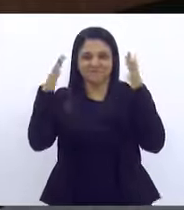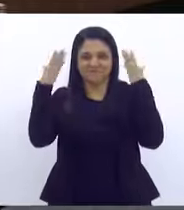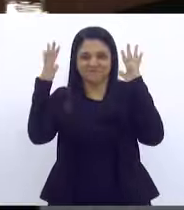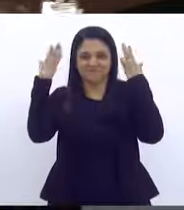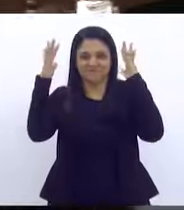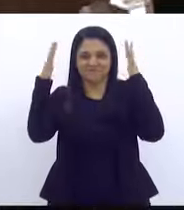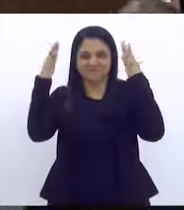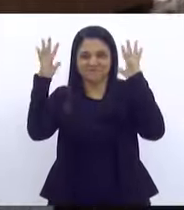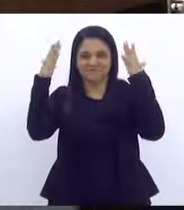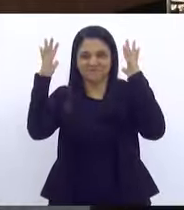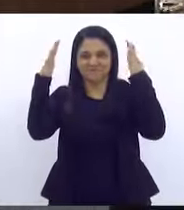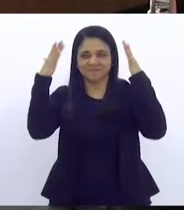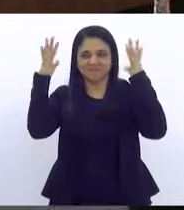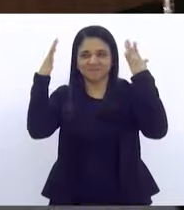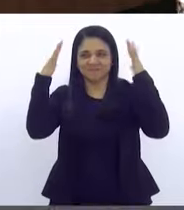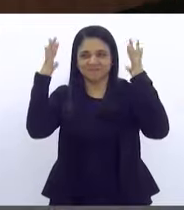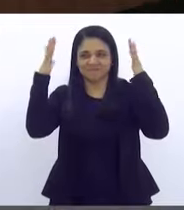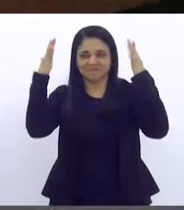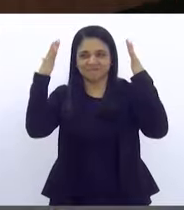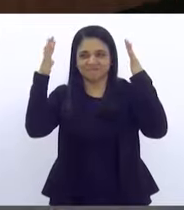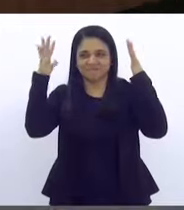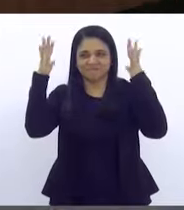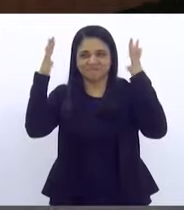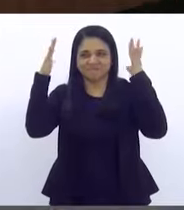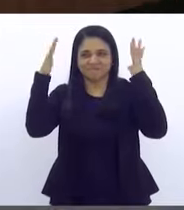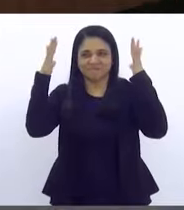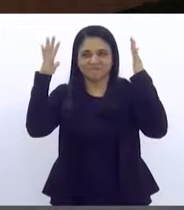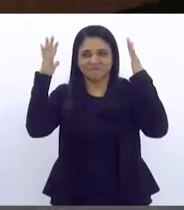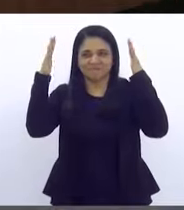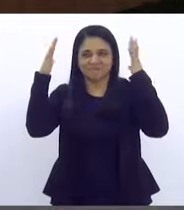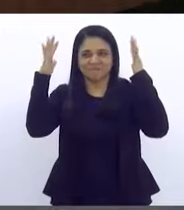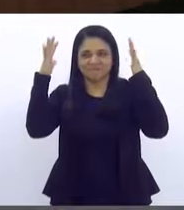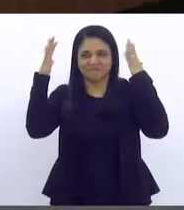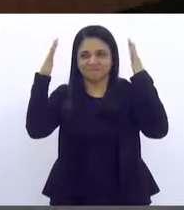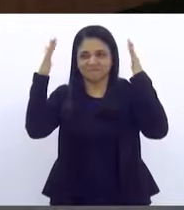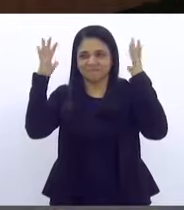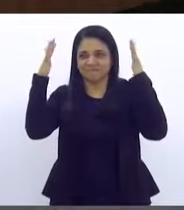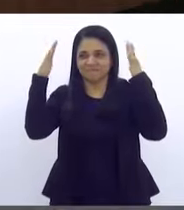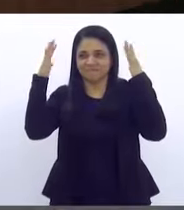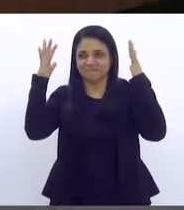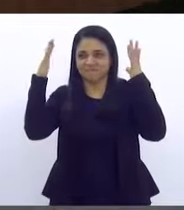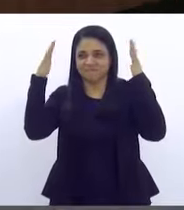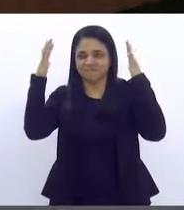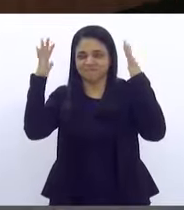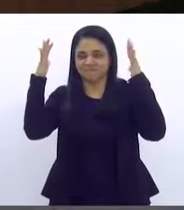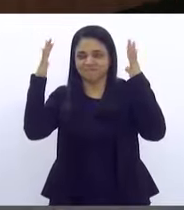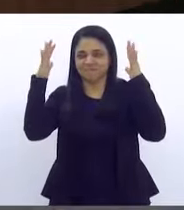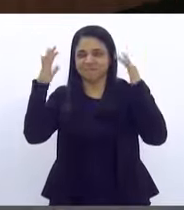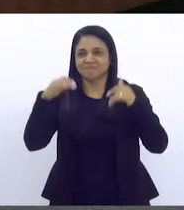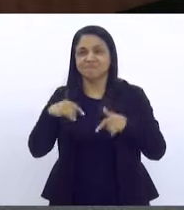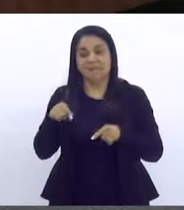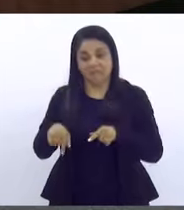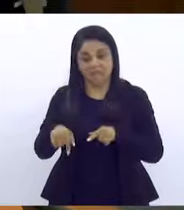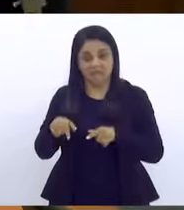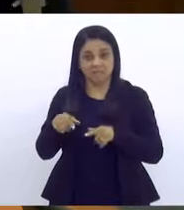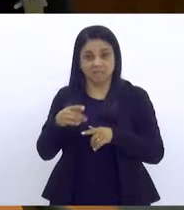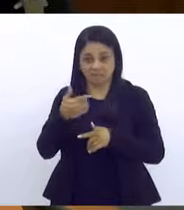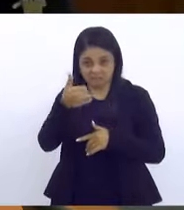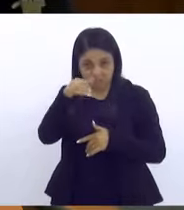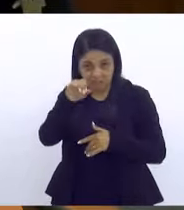Bem bonitinho, levanta. Isso. Todas receberam. Elas vieram só